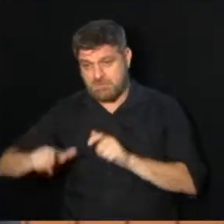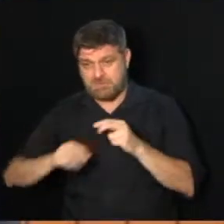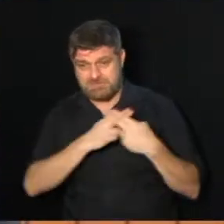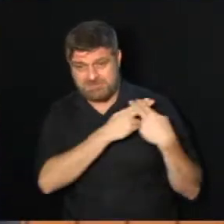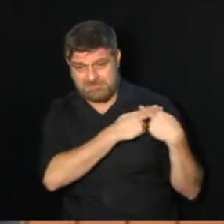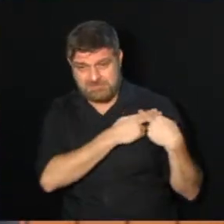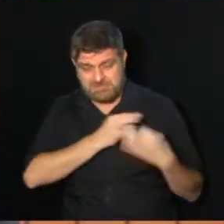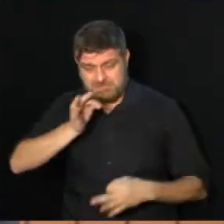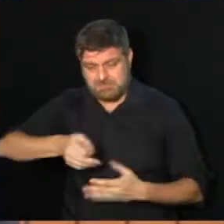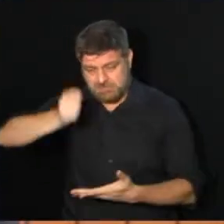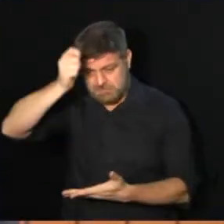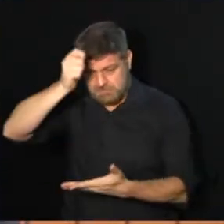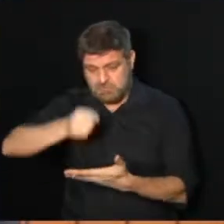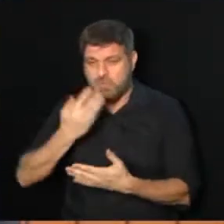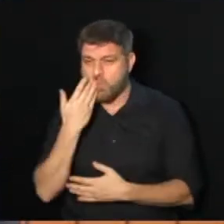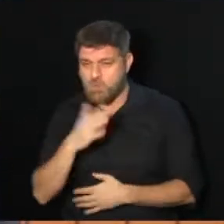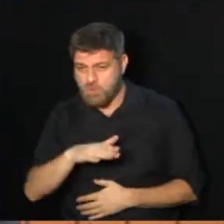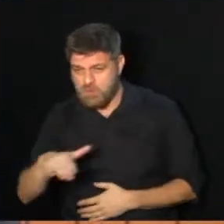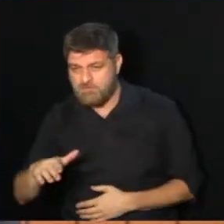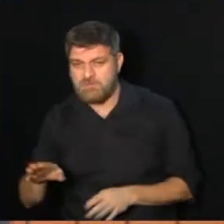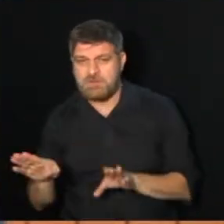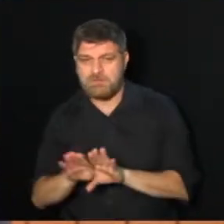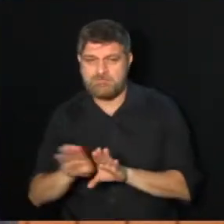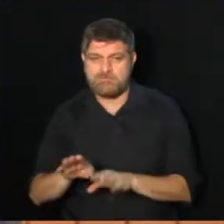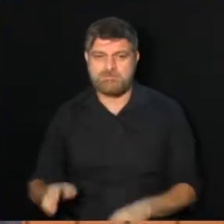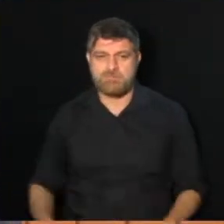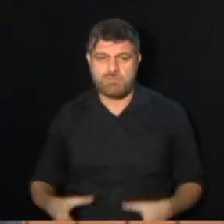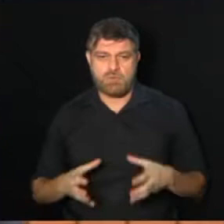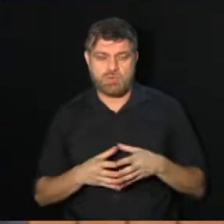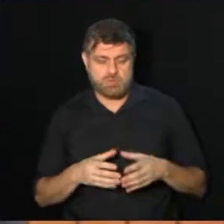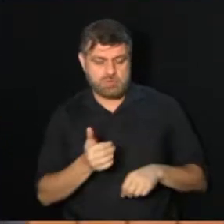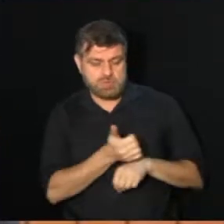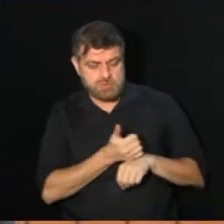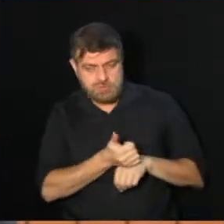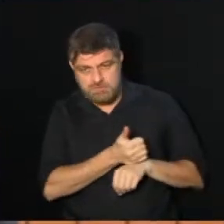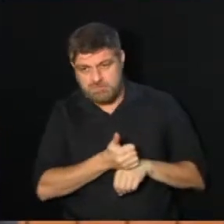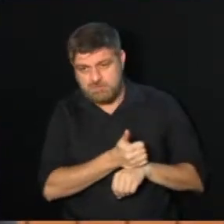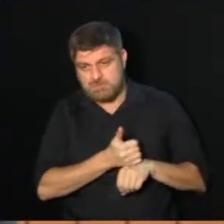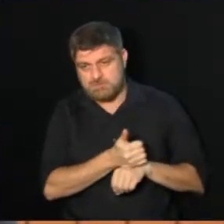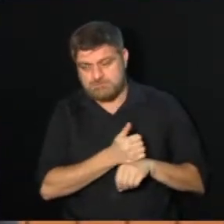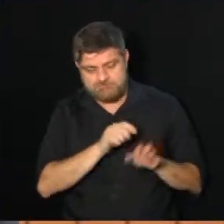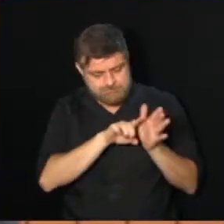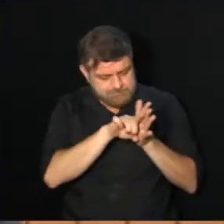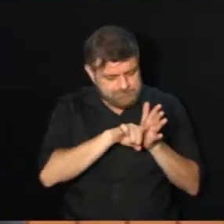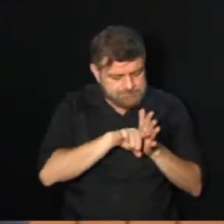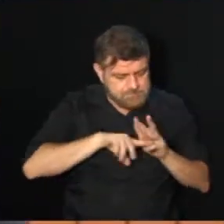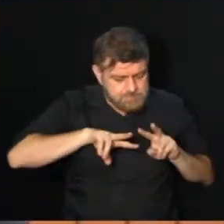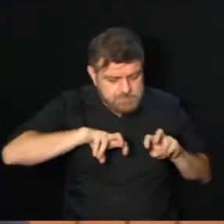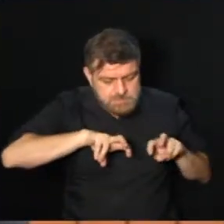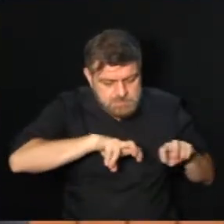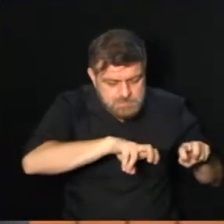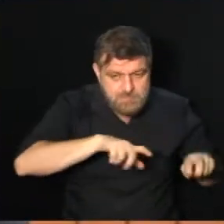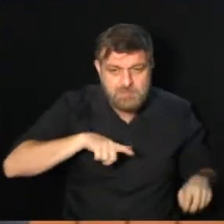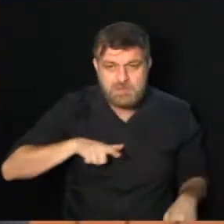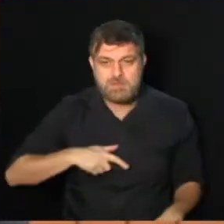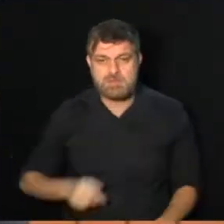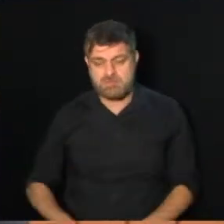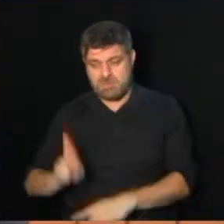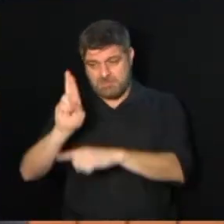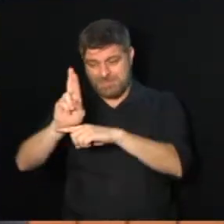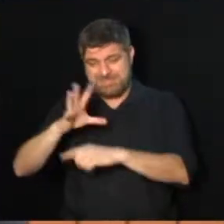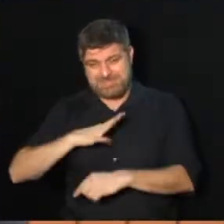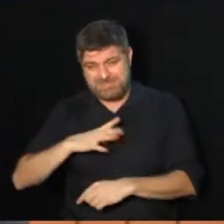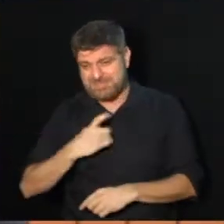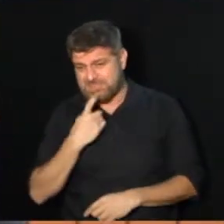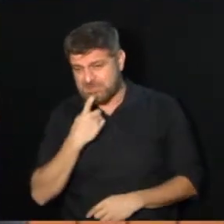infância anteriormente, a equipe técnica, forense, e representantes da municipalidade,